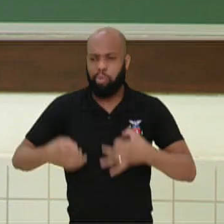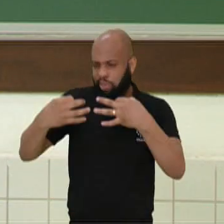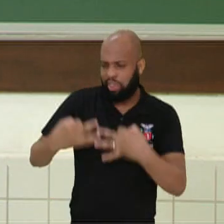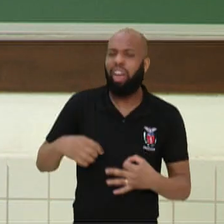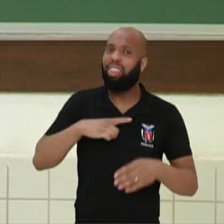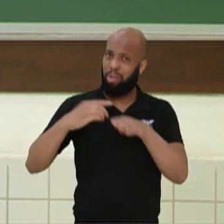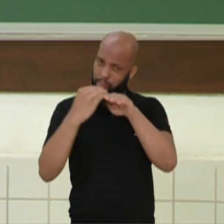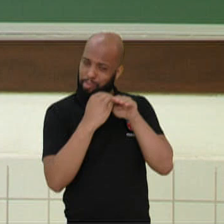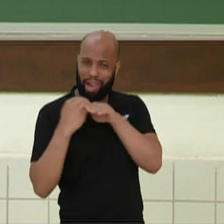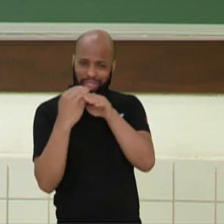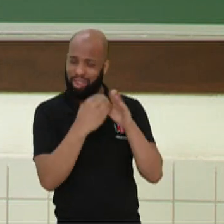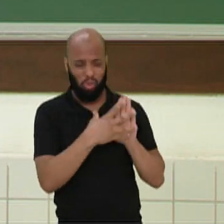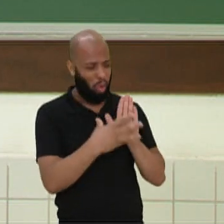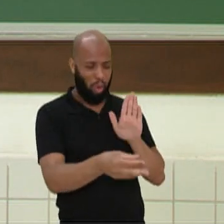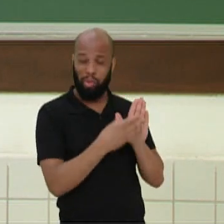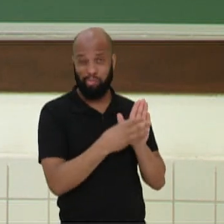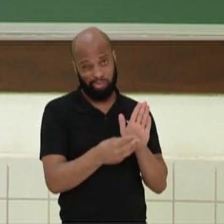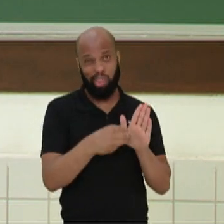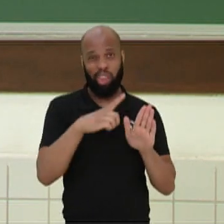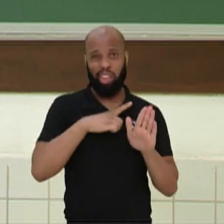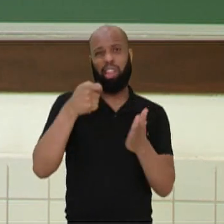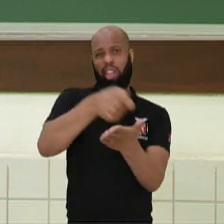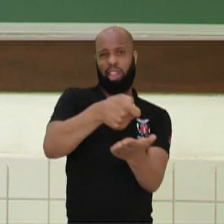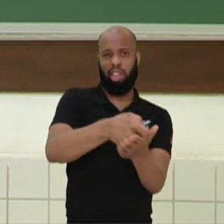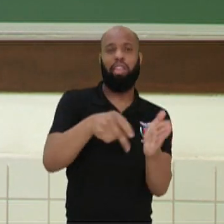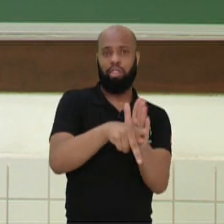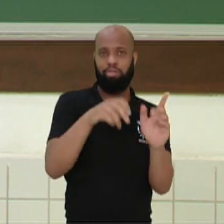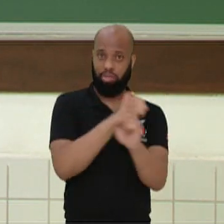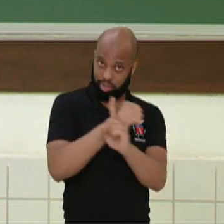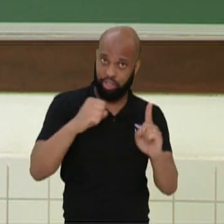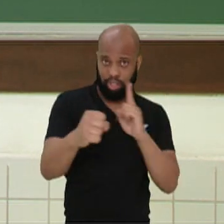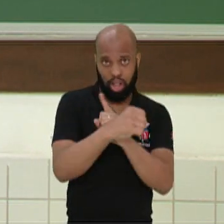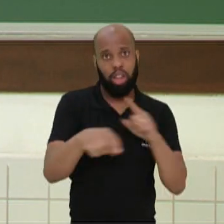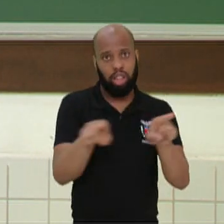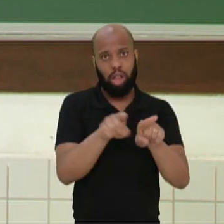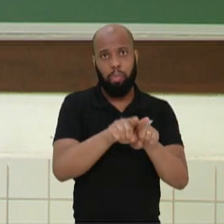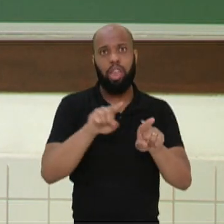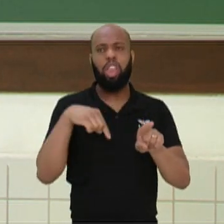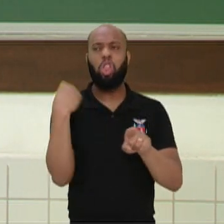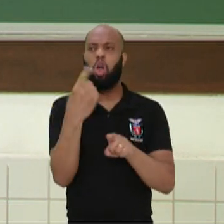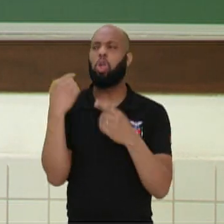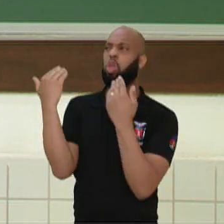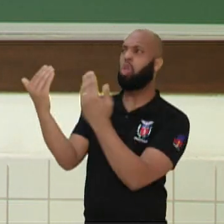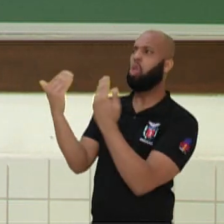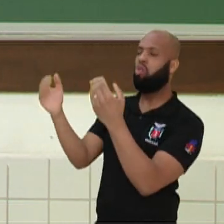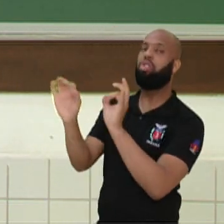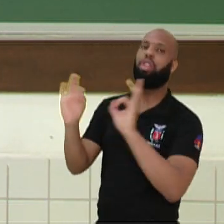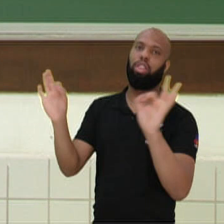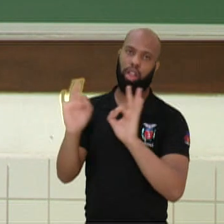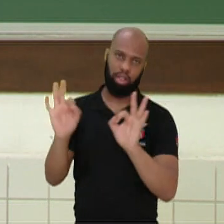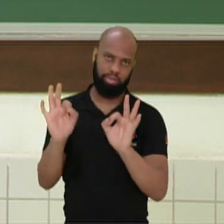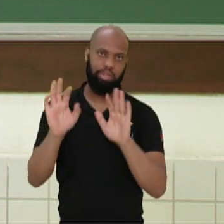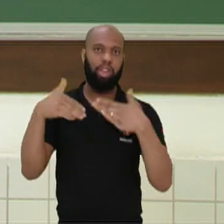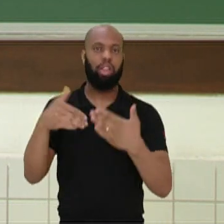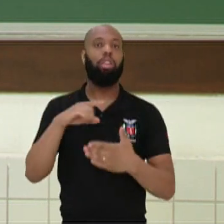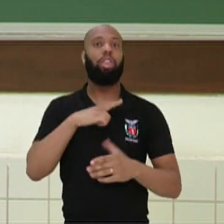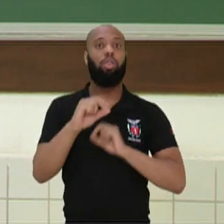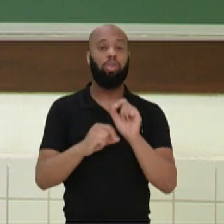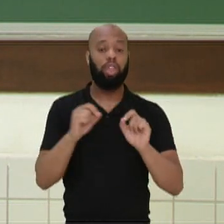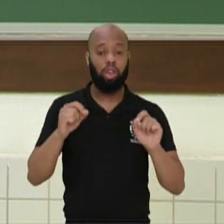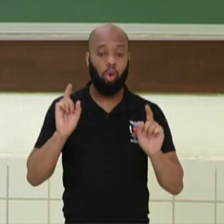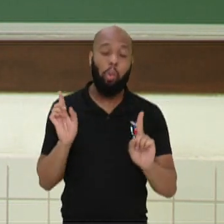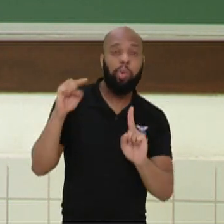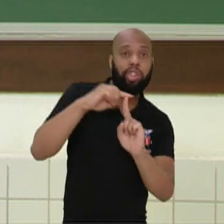padrão estético que é colocado, muitas vezes imposto para nós na sociedade e nós não questionamos. Então, uma das intenções da aula é